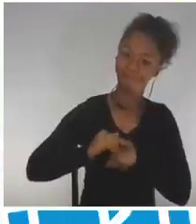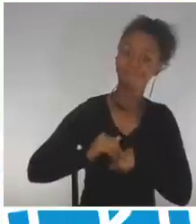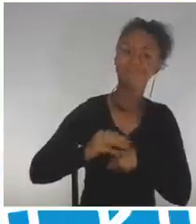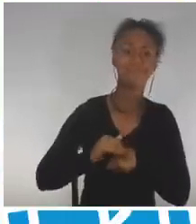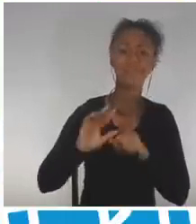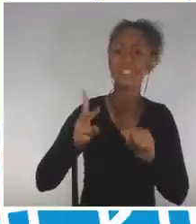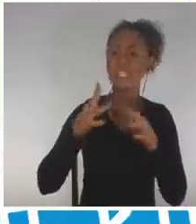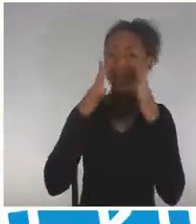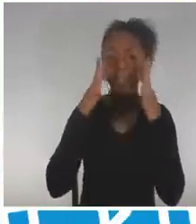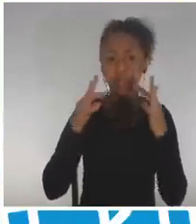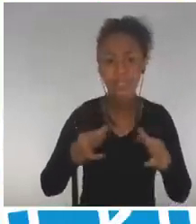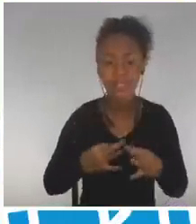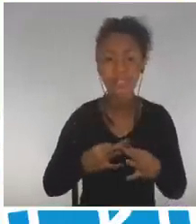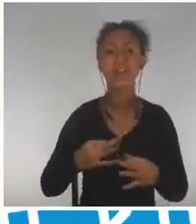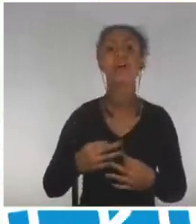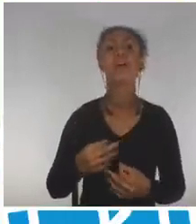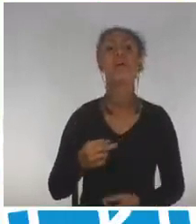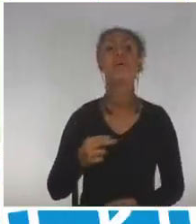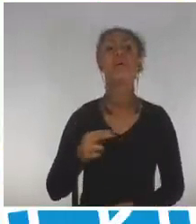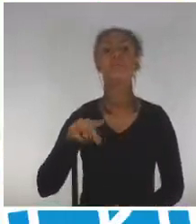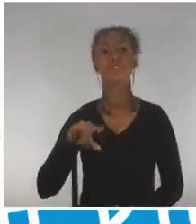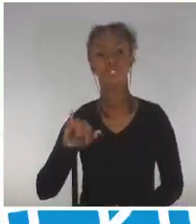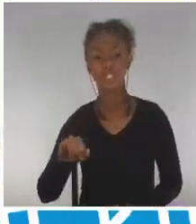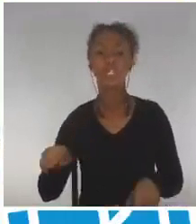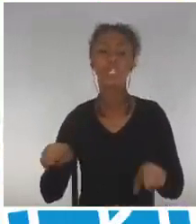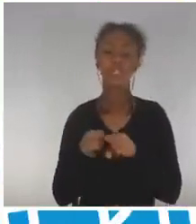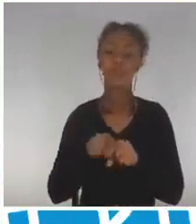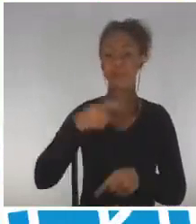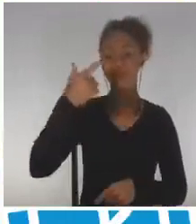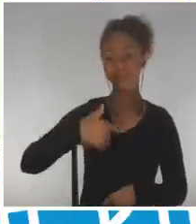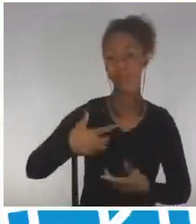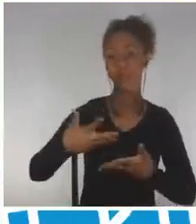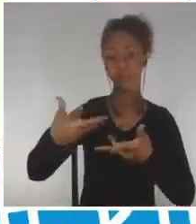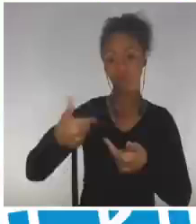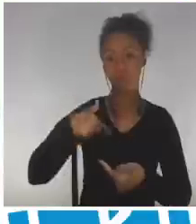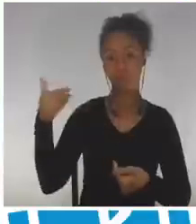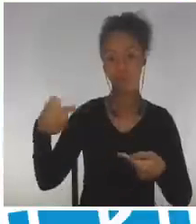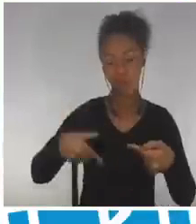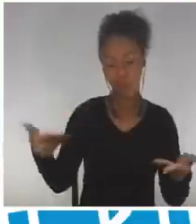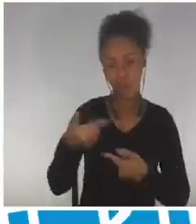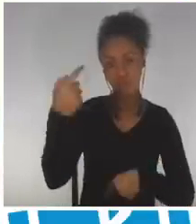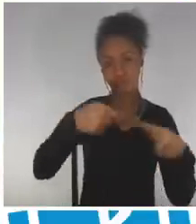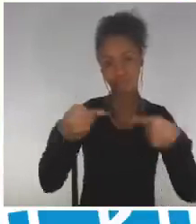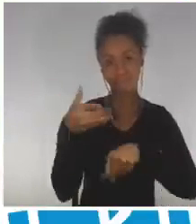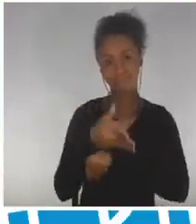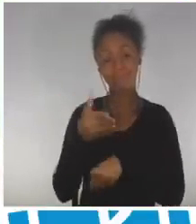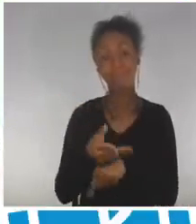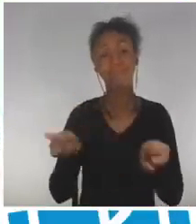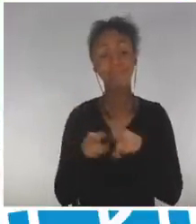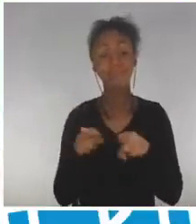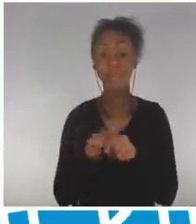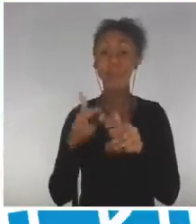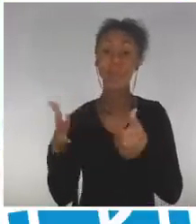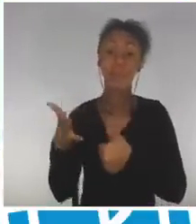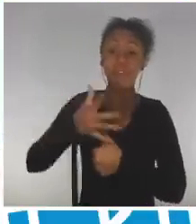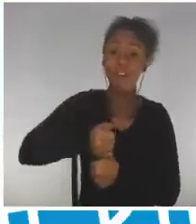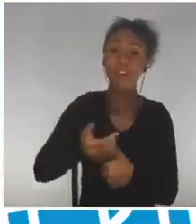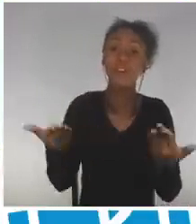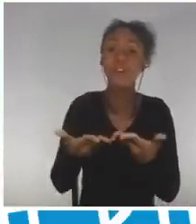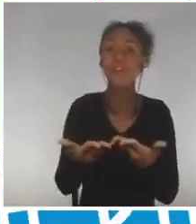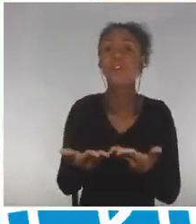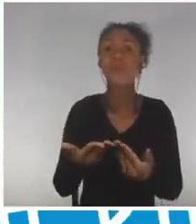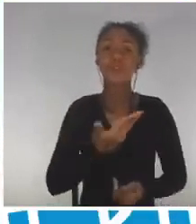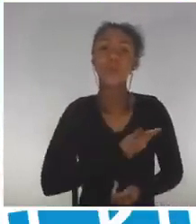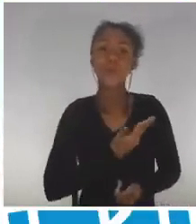ao Undime, à minha pessoa, para estar nessa tarde de hoje debatendo. Agradecer o privilégio de estar aqui revendo amigos, né, assim